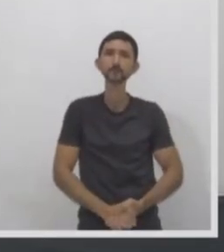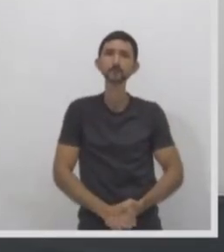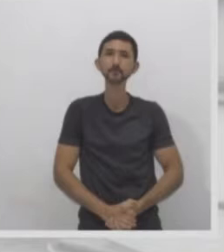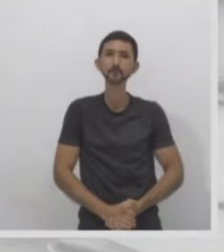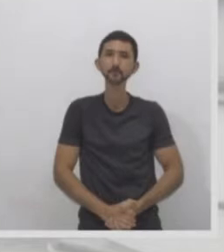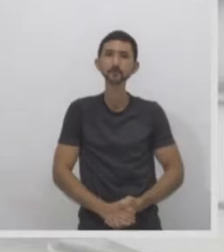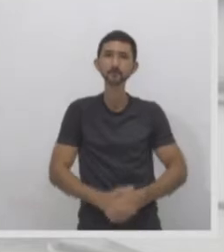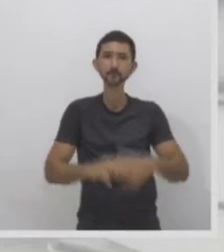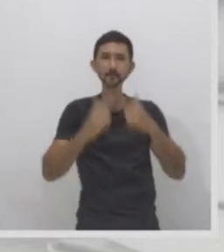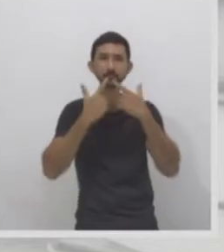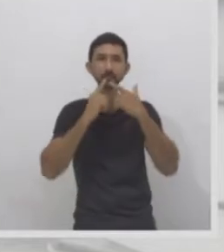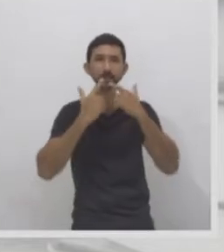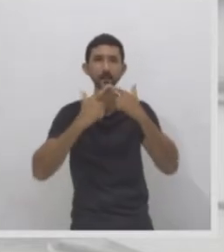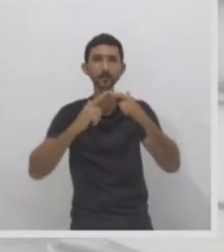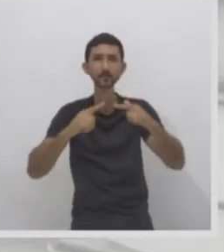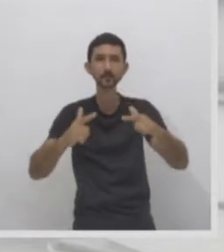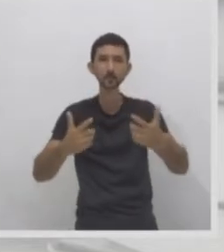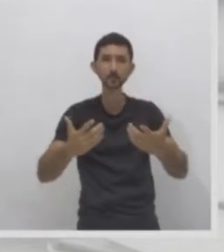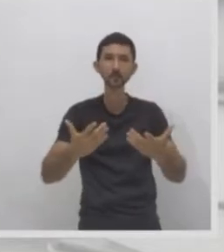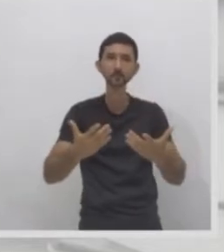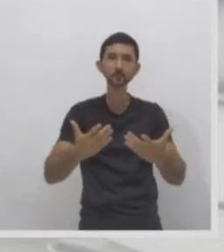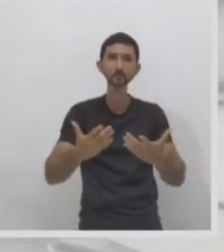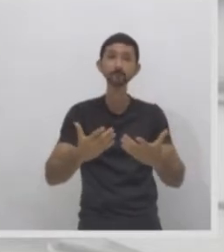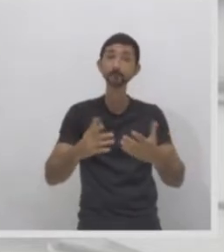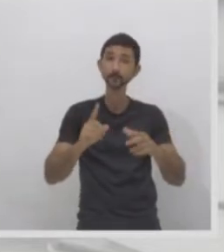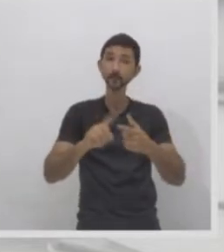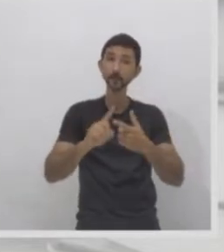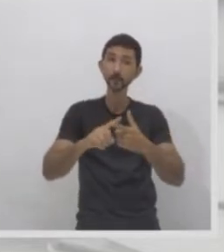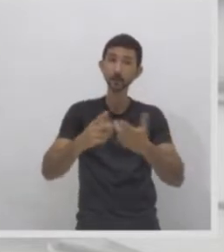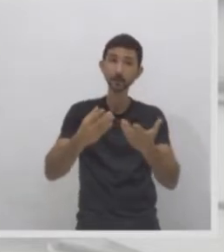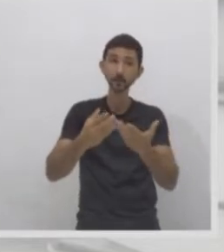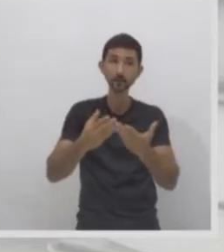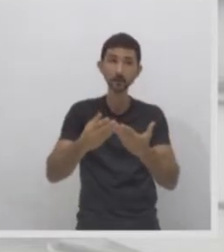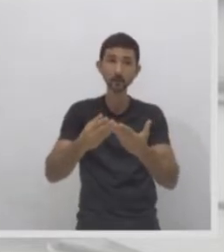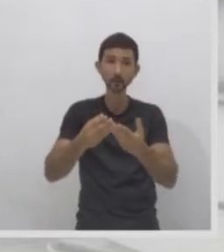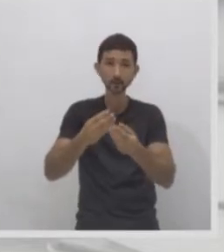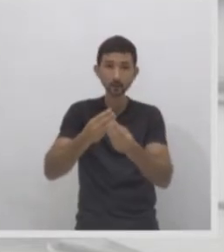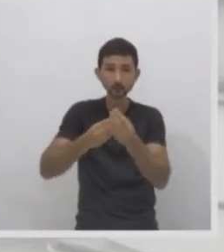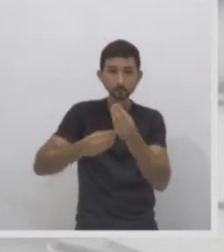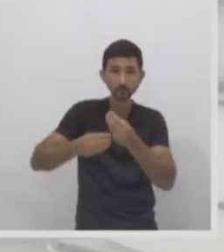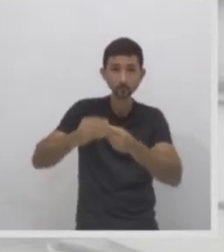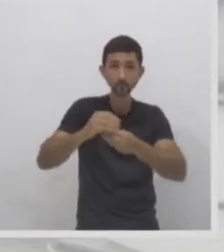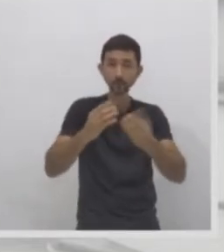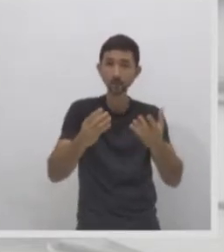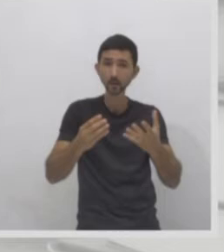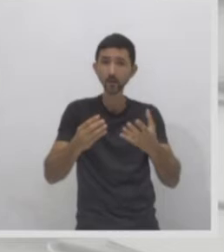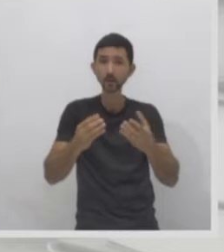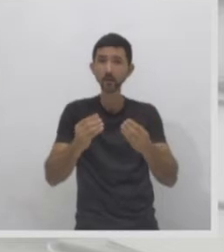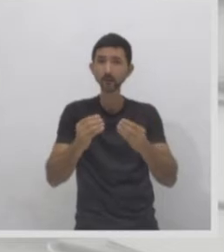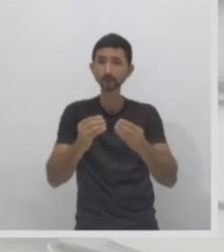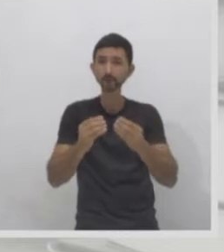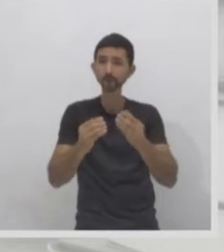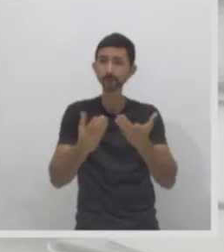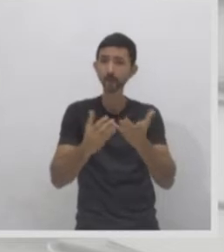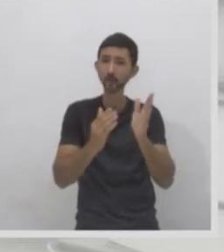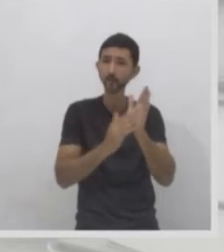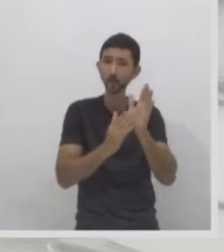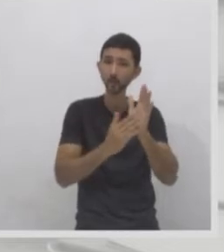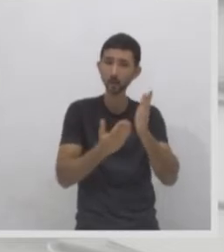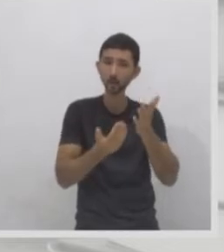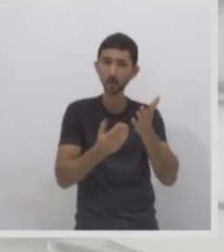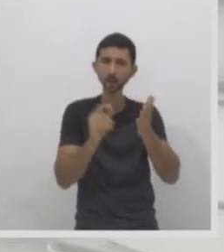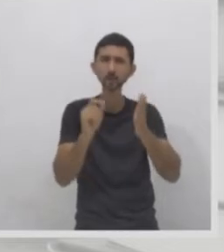A linguagem e a adequação, elas também estão relacionadas ao propósito comunicativo do texto.